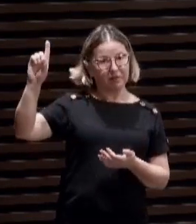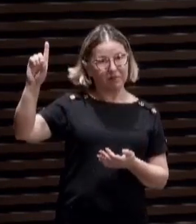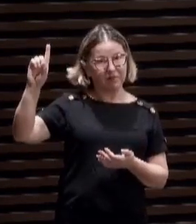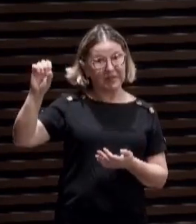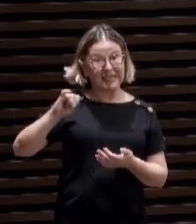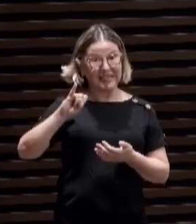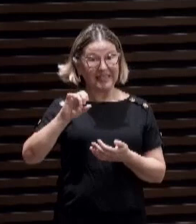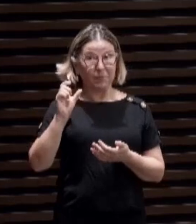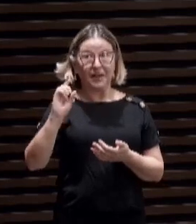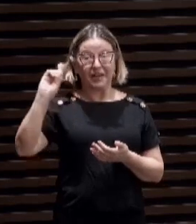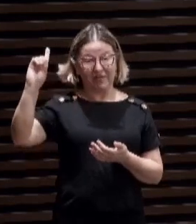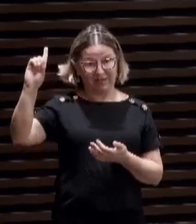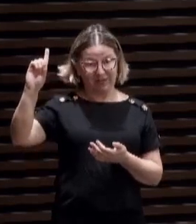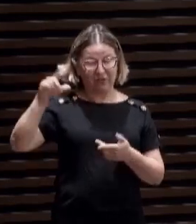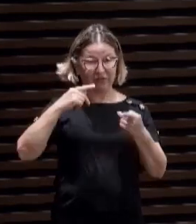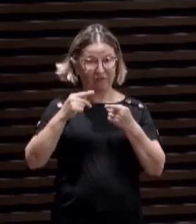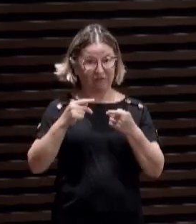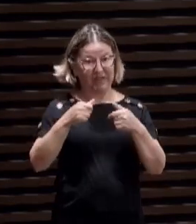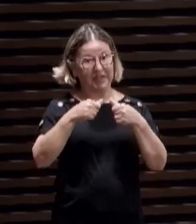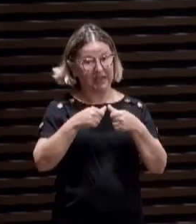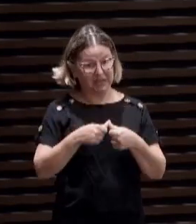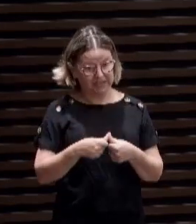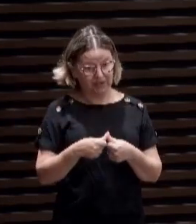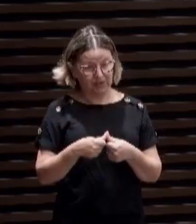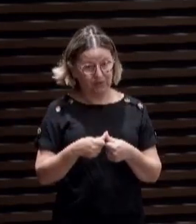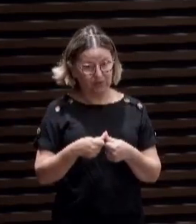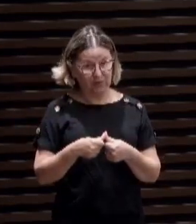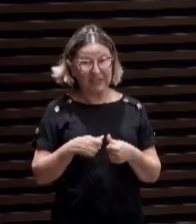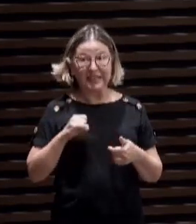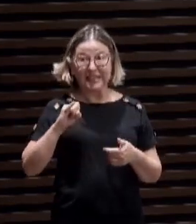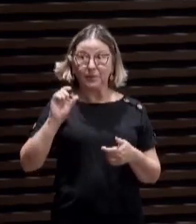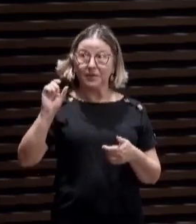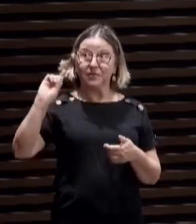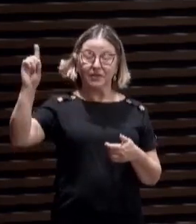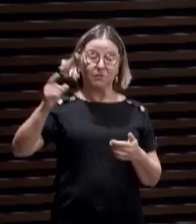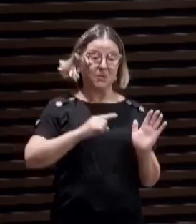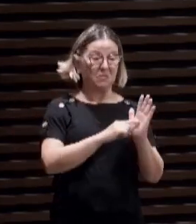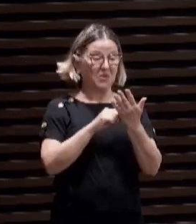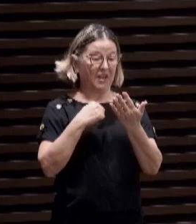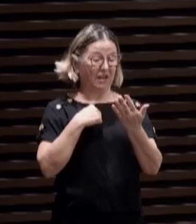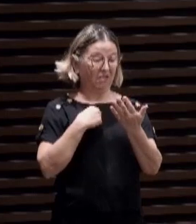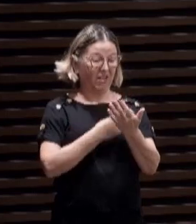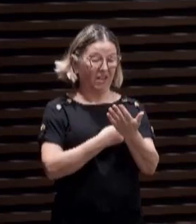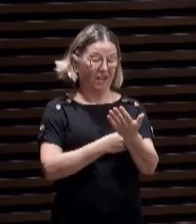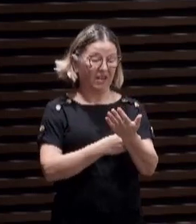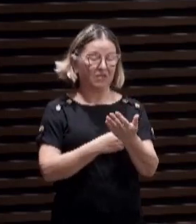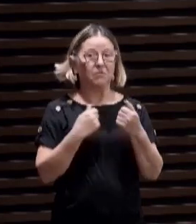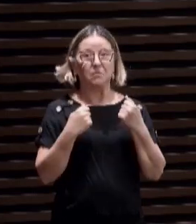então eu quero ela. Em determinado momento ela me acusa, me mostra que eu estou errado, e aí eu não quero esta palavra.